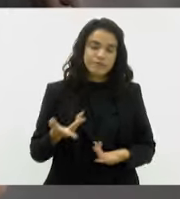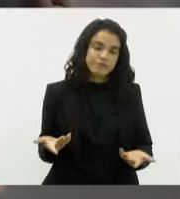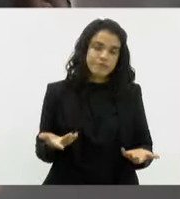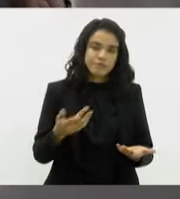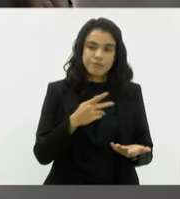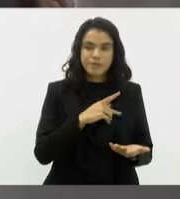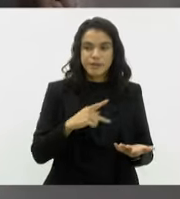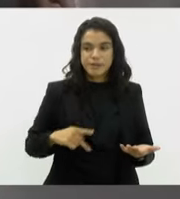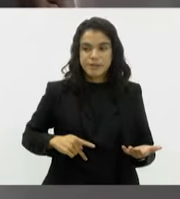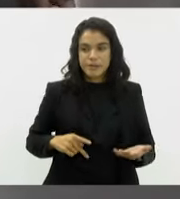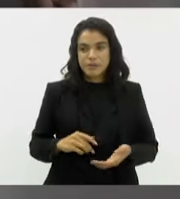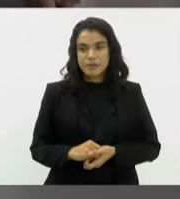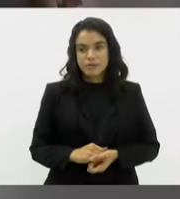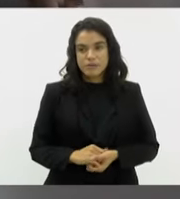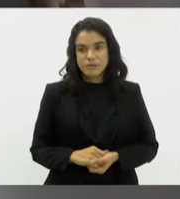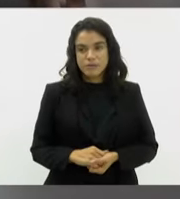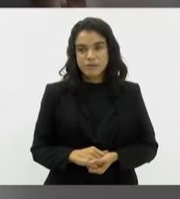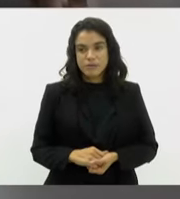presidente,